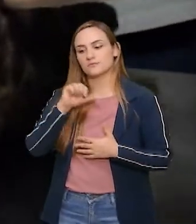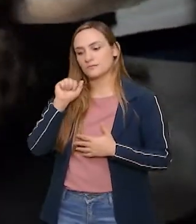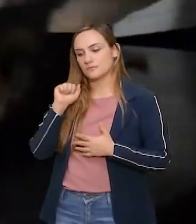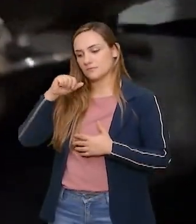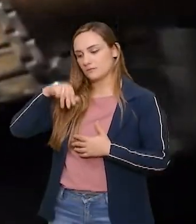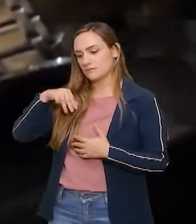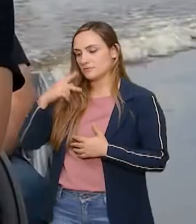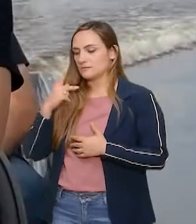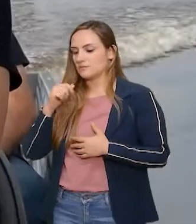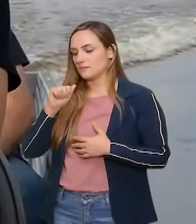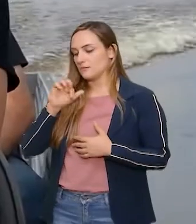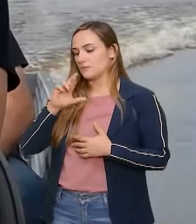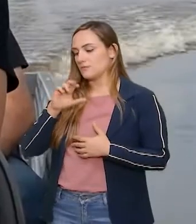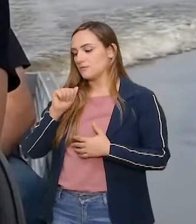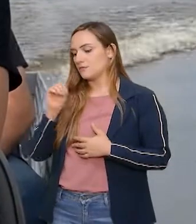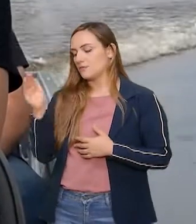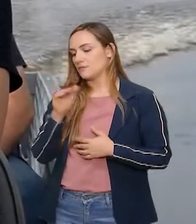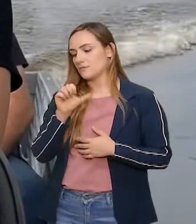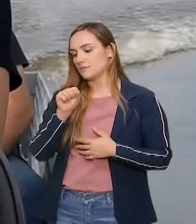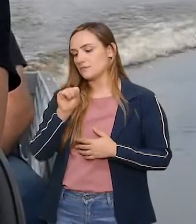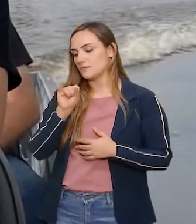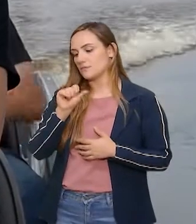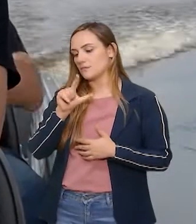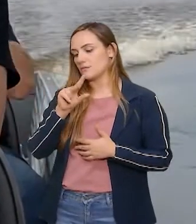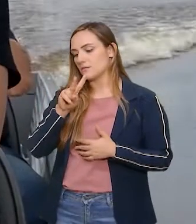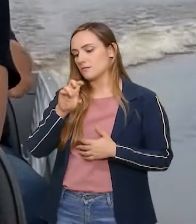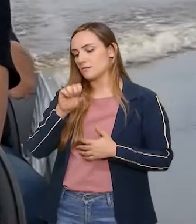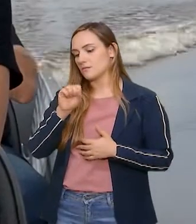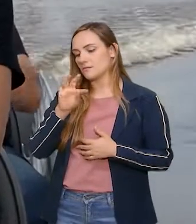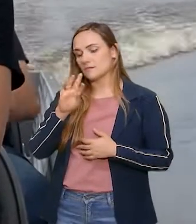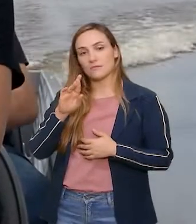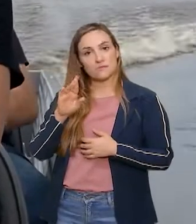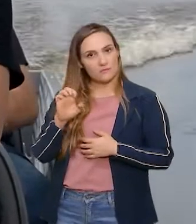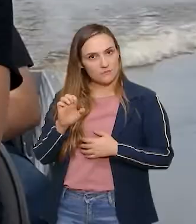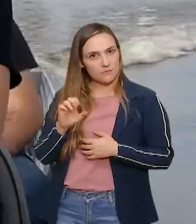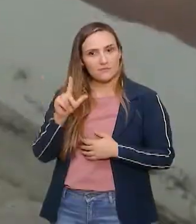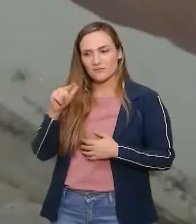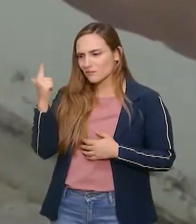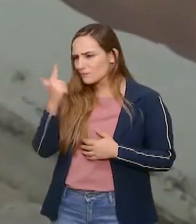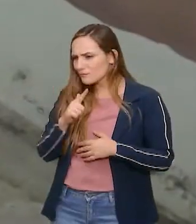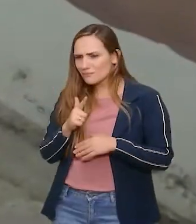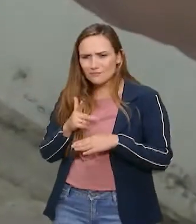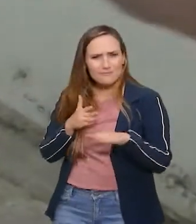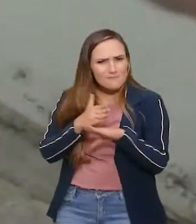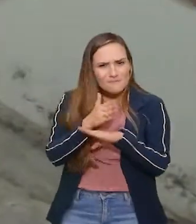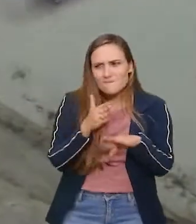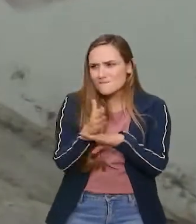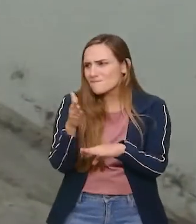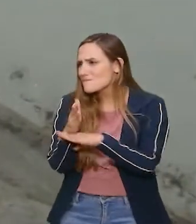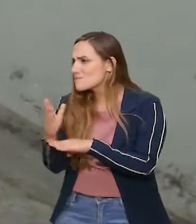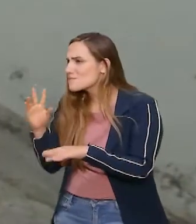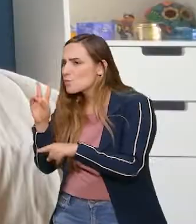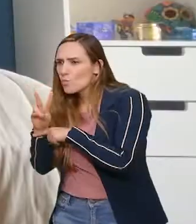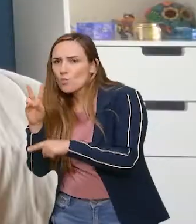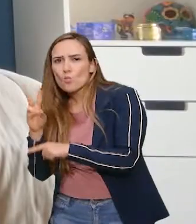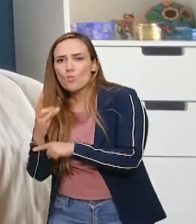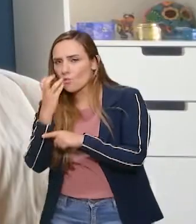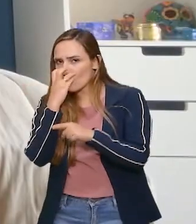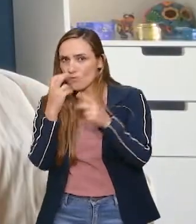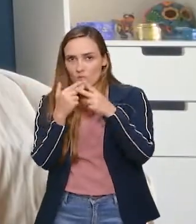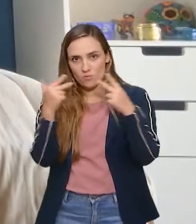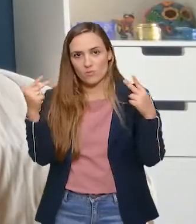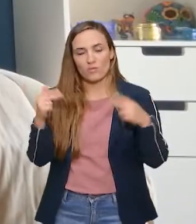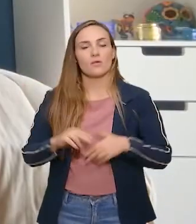Ampara Silvestre. Hoje, Juliana e toda uma equipe atravessam barreiras pela proteção desses animais. Os